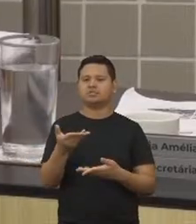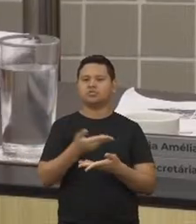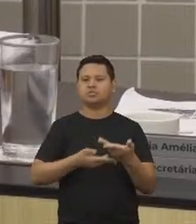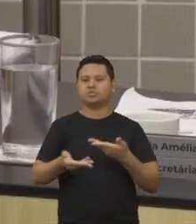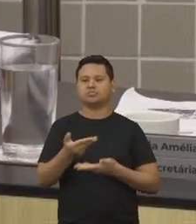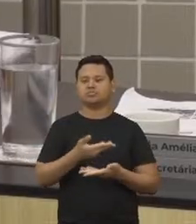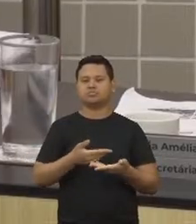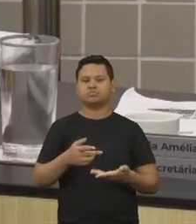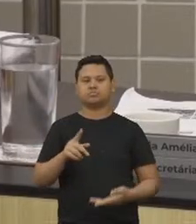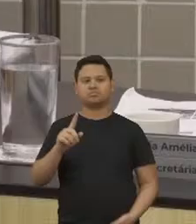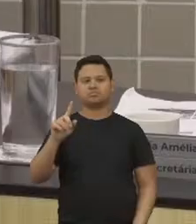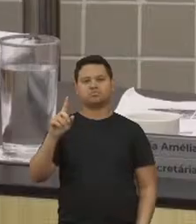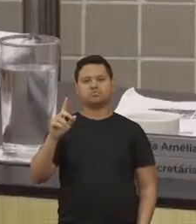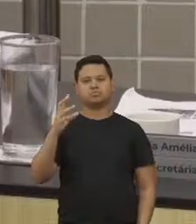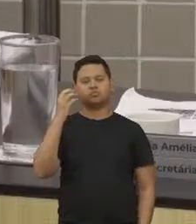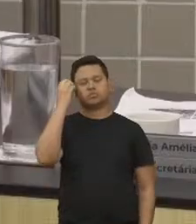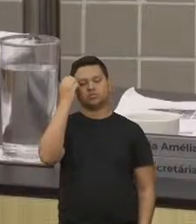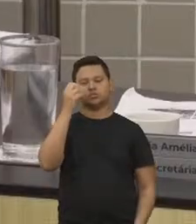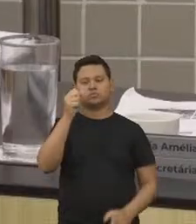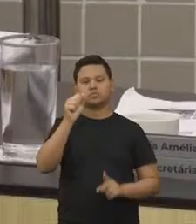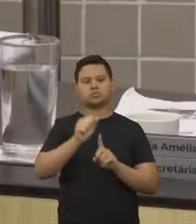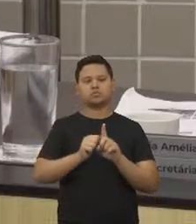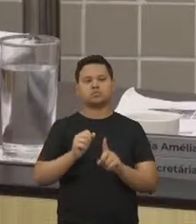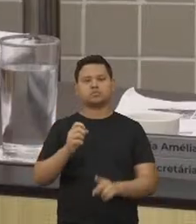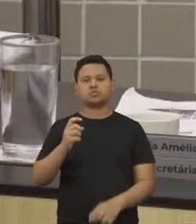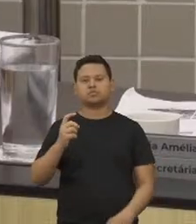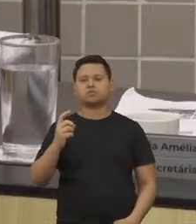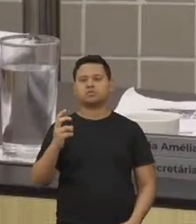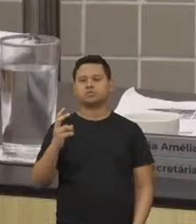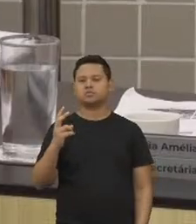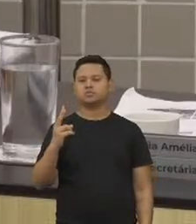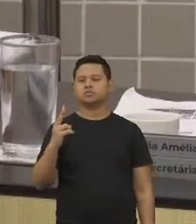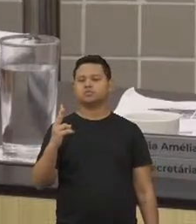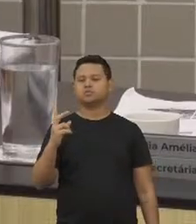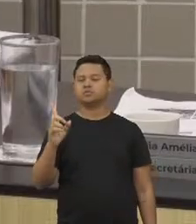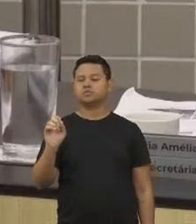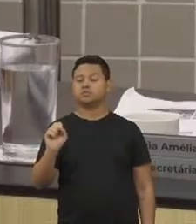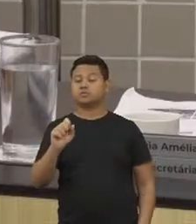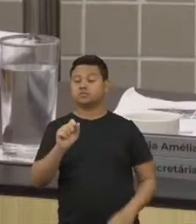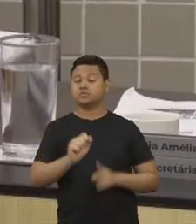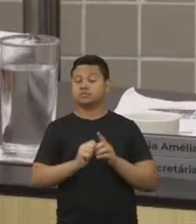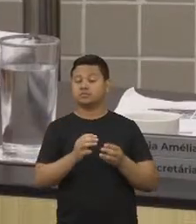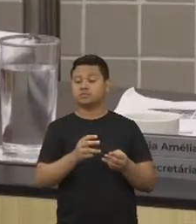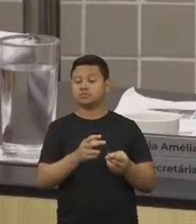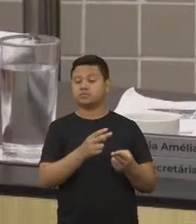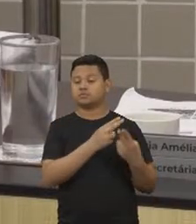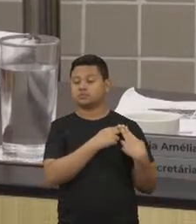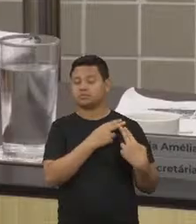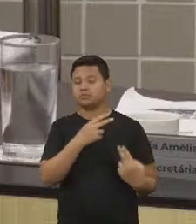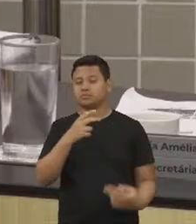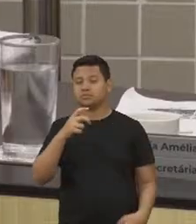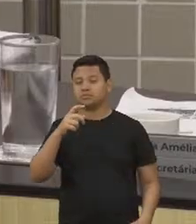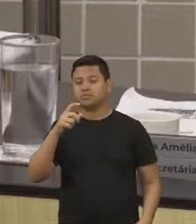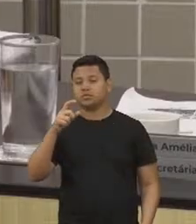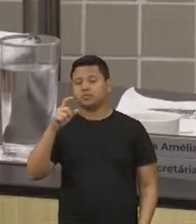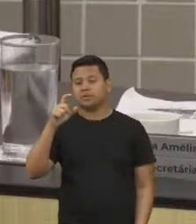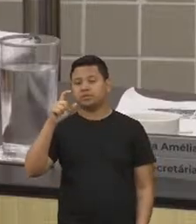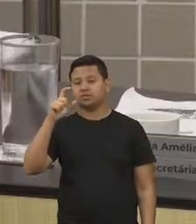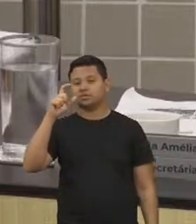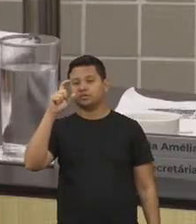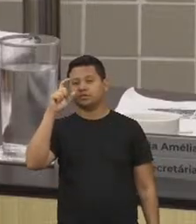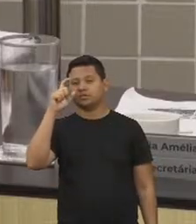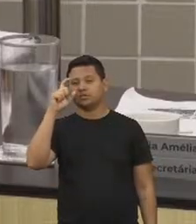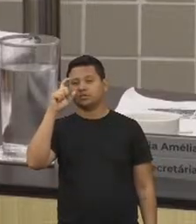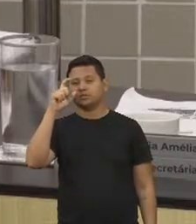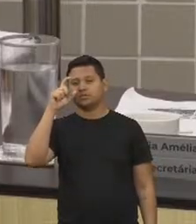Consumidor, sancionado em 11 de setembro de 1990. Autoria, Marcelo Dantas. Moção número